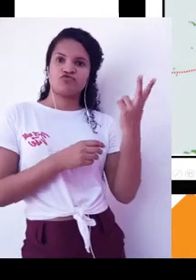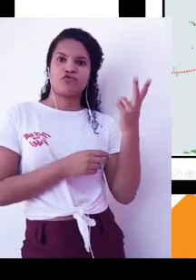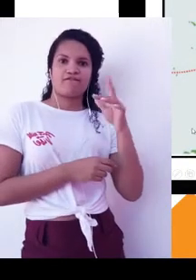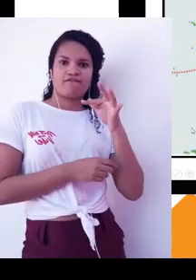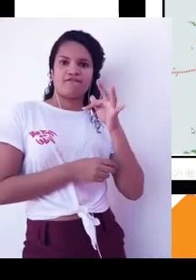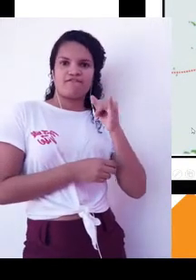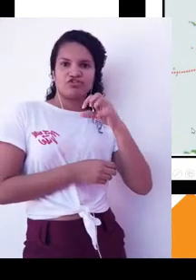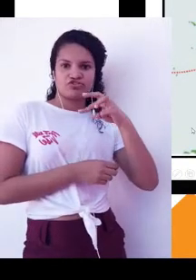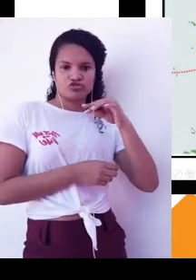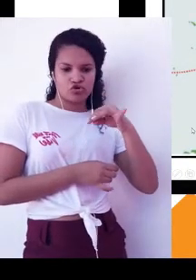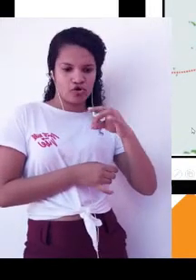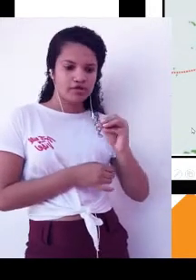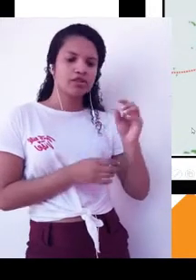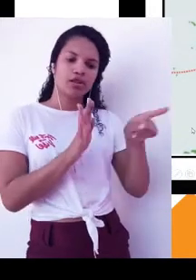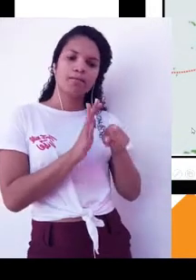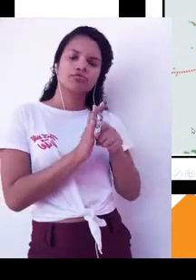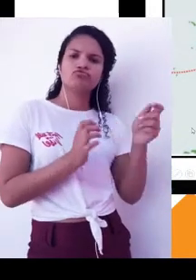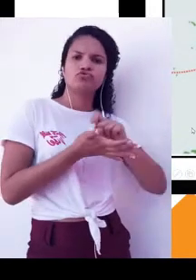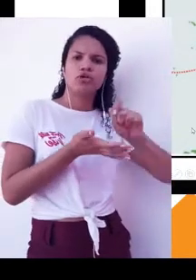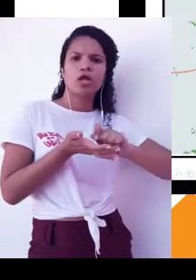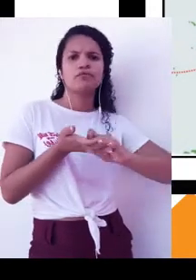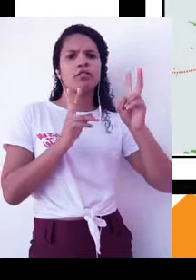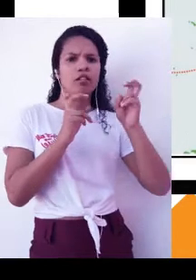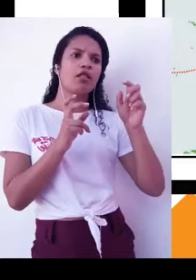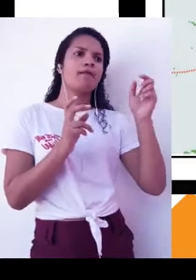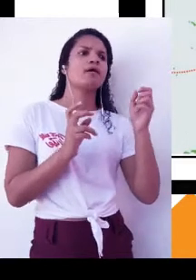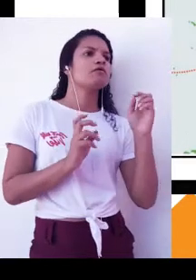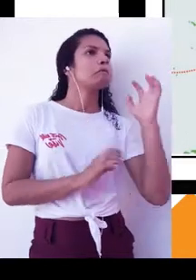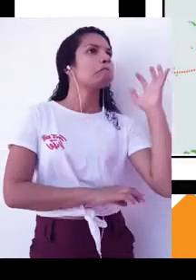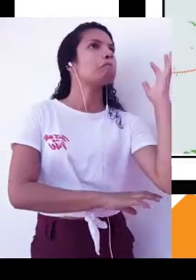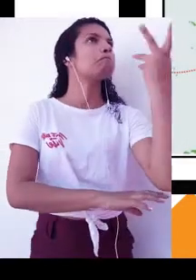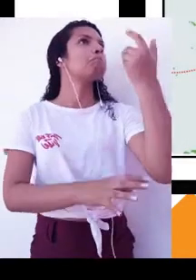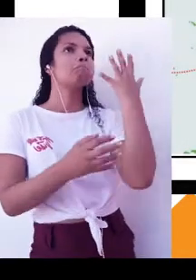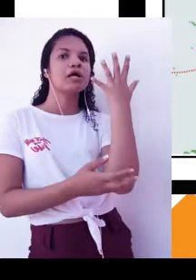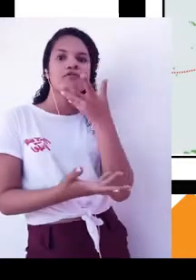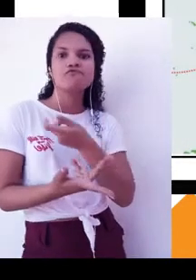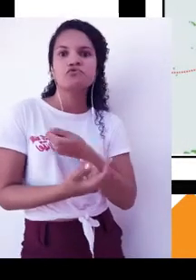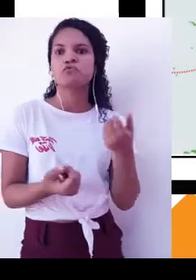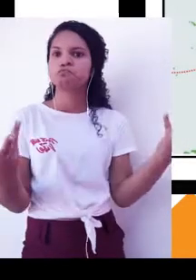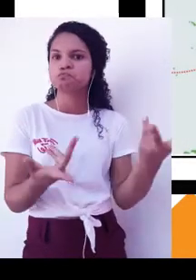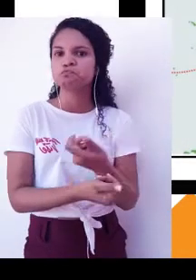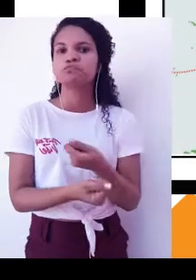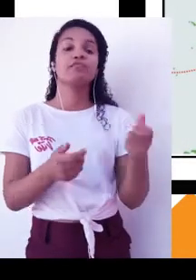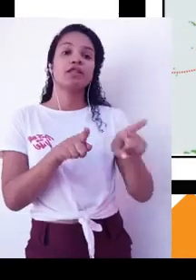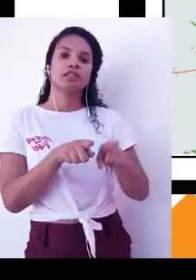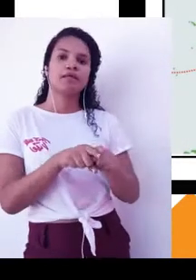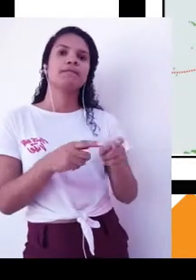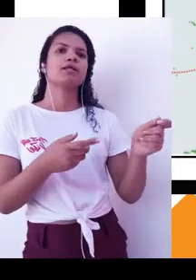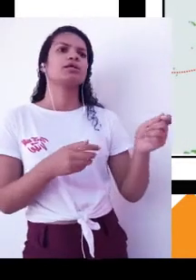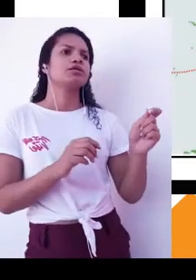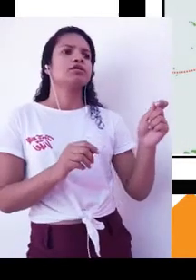Fitzroy escrevem sobre a diversidade, ficam maravilhados com a diversidade. O Fitzroy também faz alguns relatos